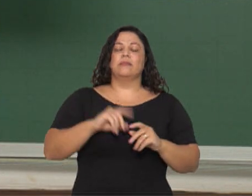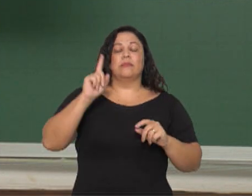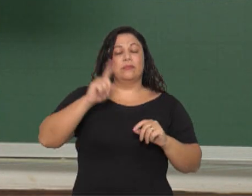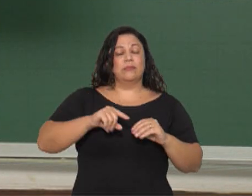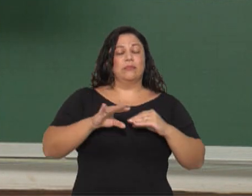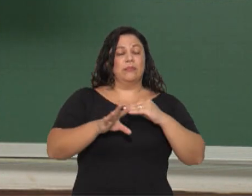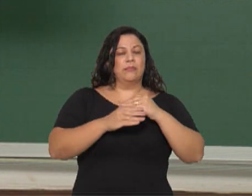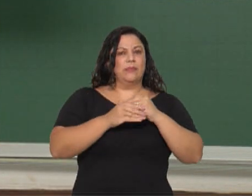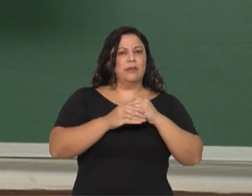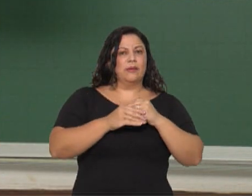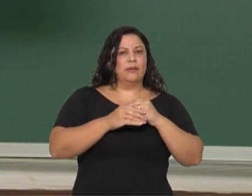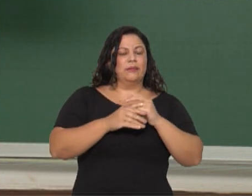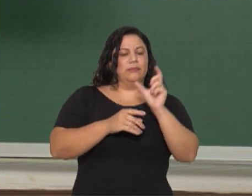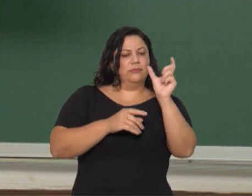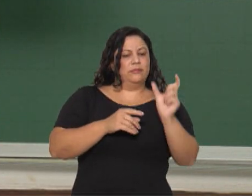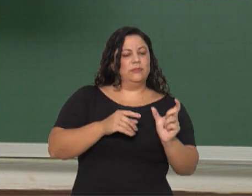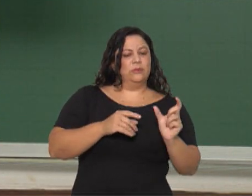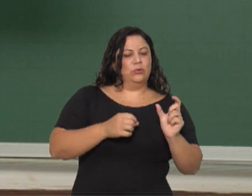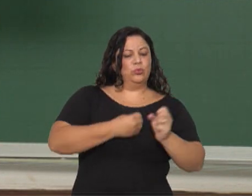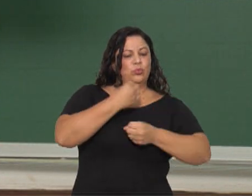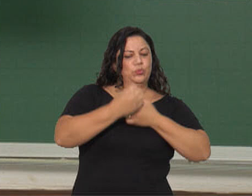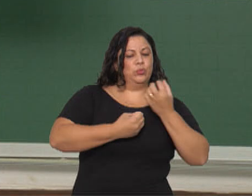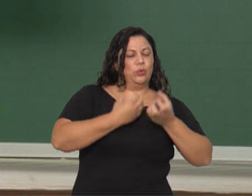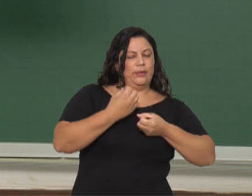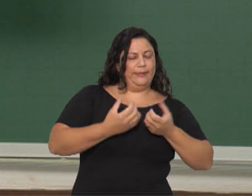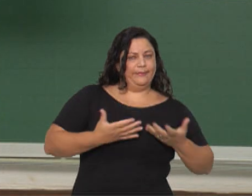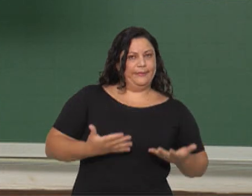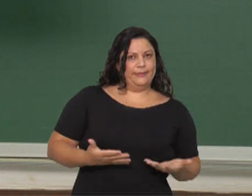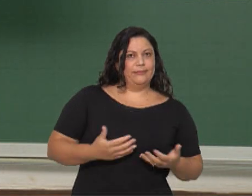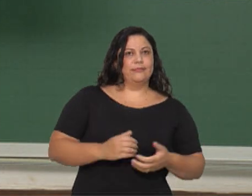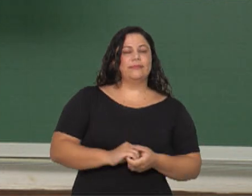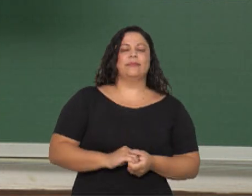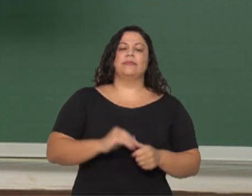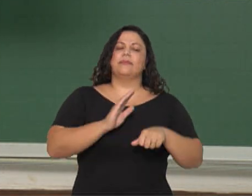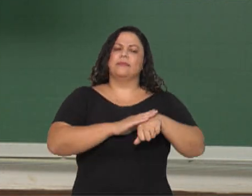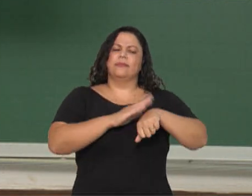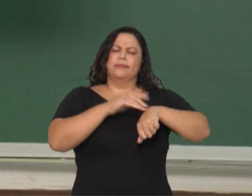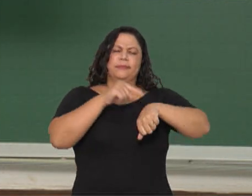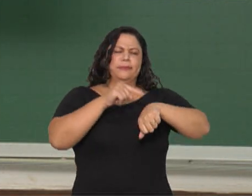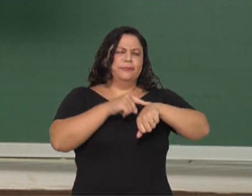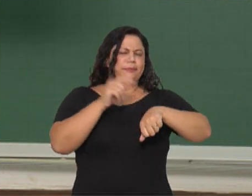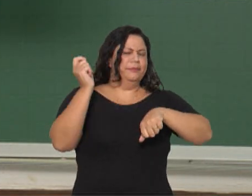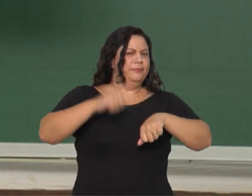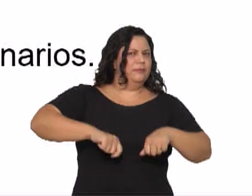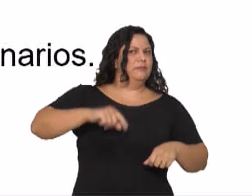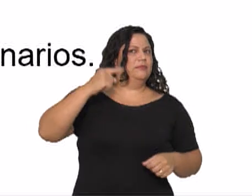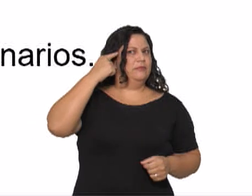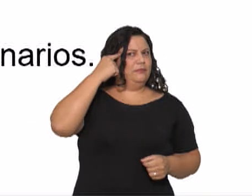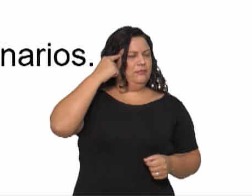instantes, já com a aplicação, ok? Então, uns minutinhos para que vocês possam pensar aí.